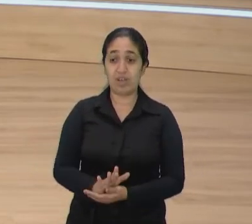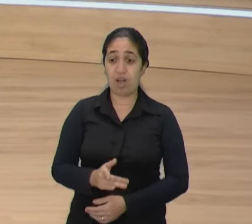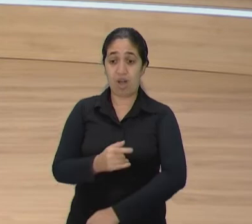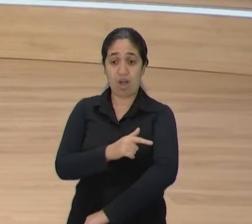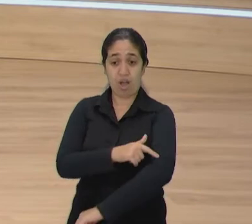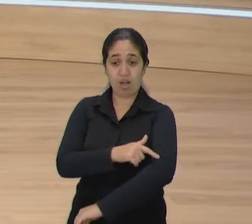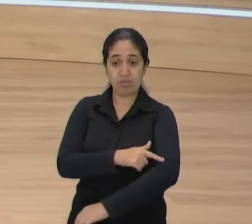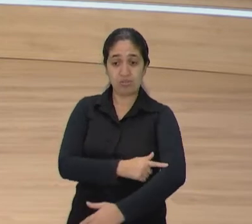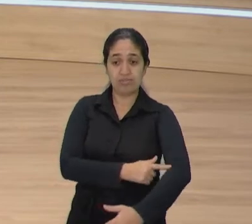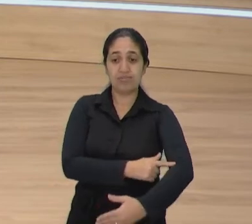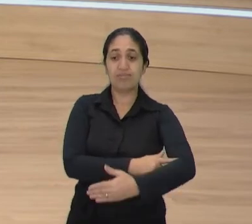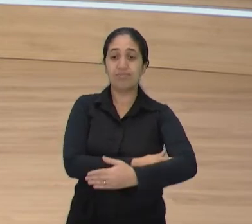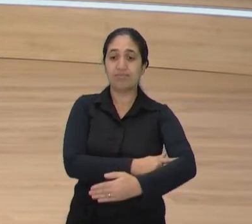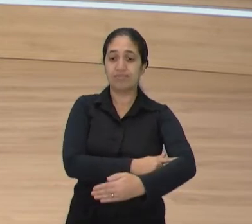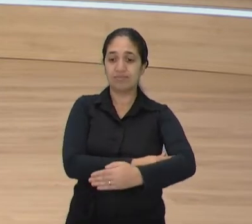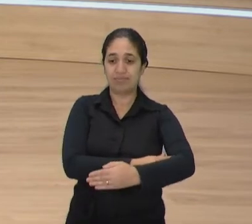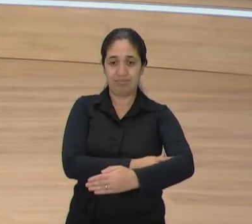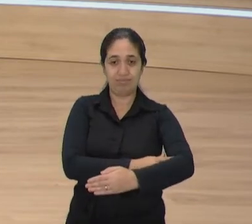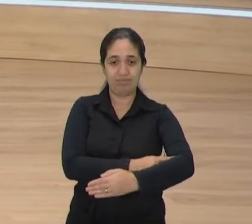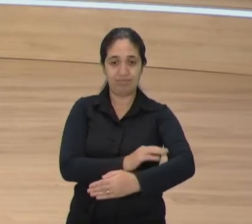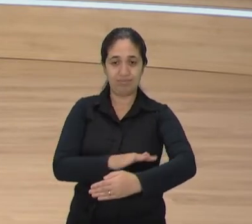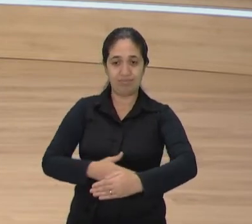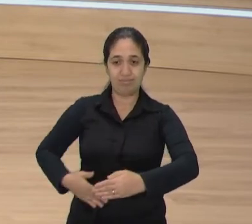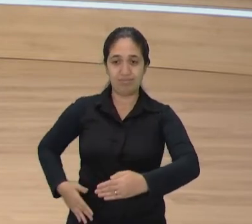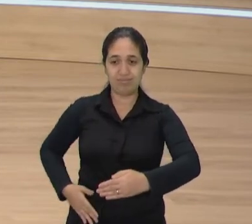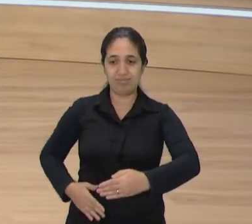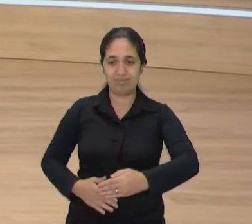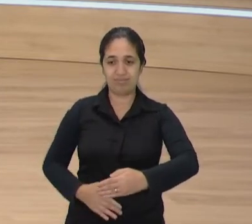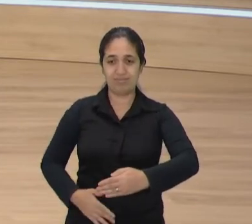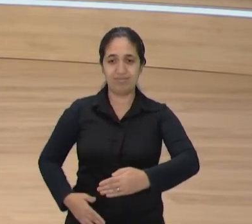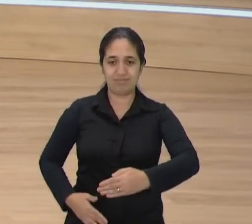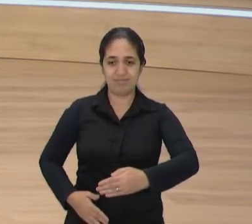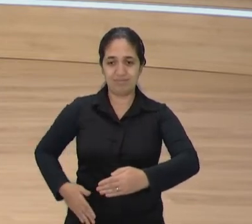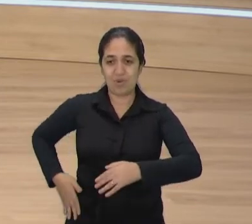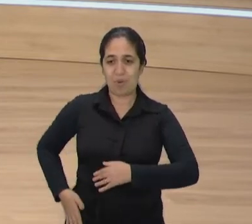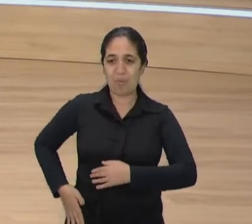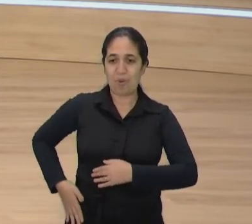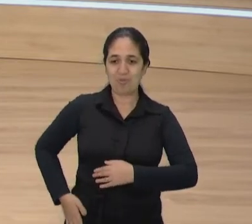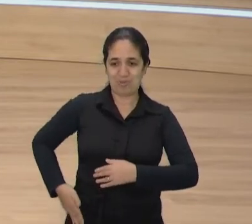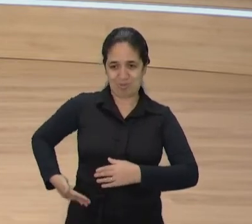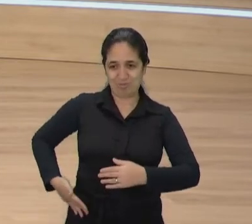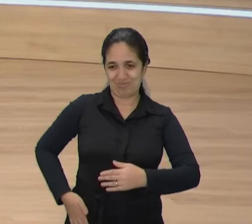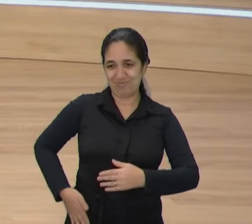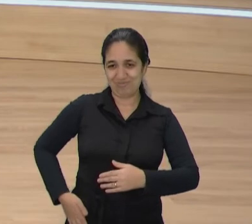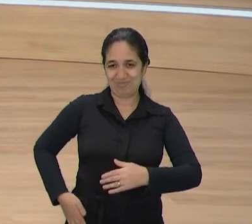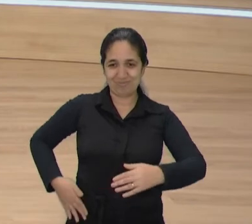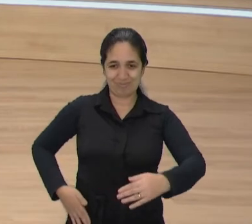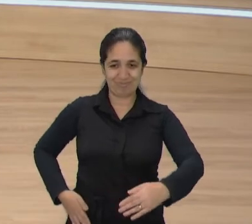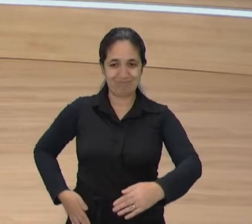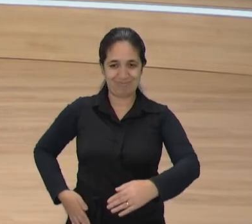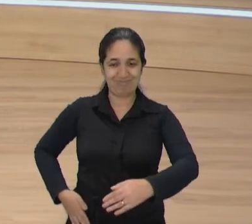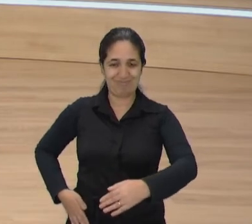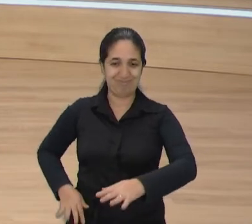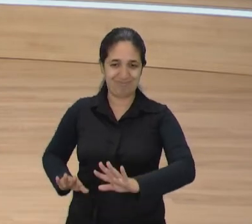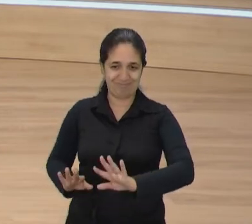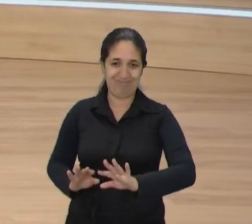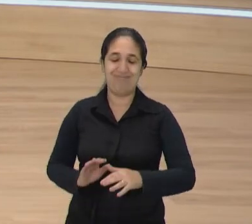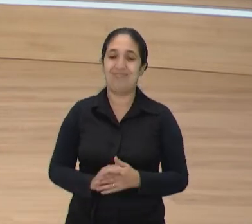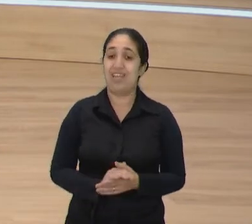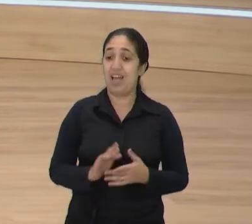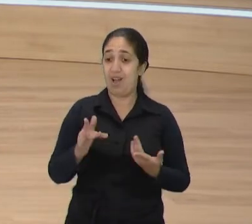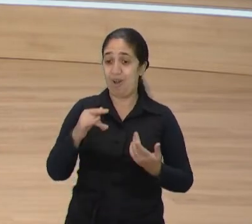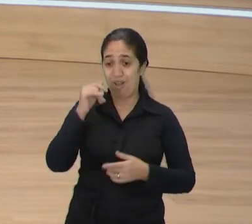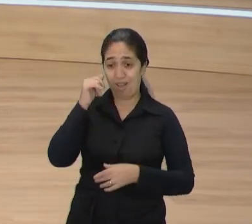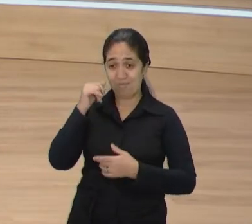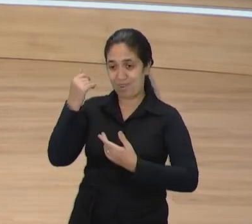altura do cotovelo, ou às vezes vocês vão ver que eu vou posicionar aqui como se fosse colocar a mão no bolso. Então é opcional,